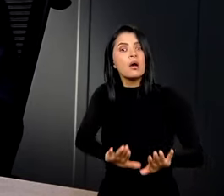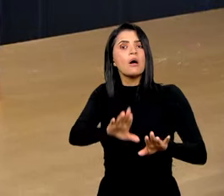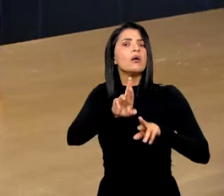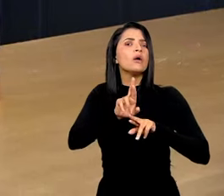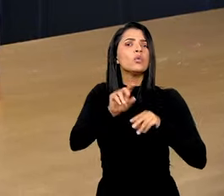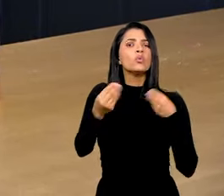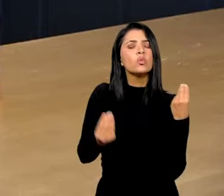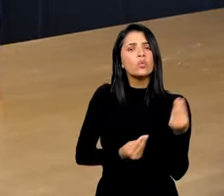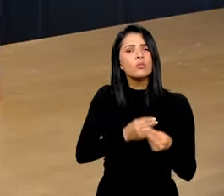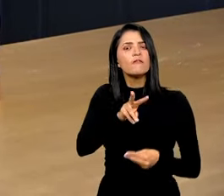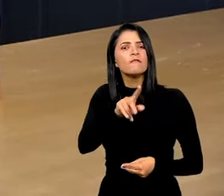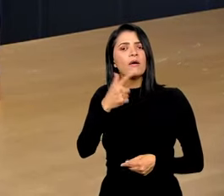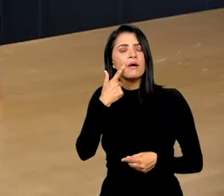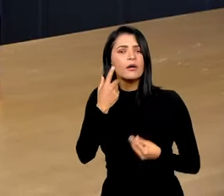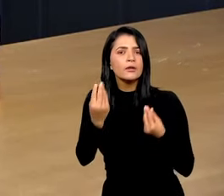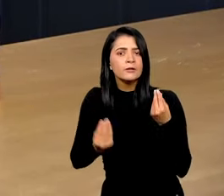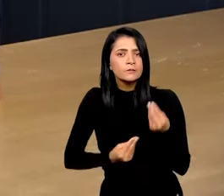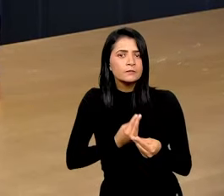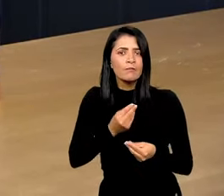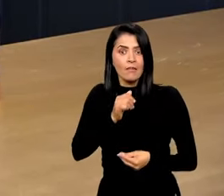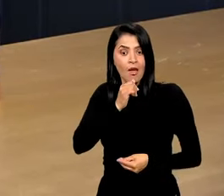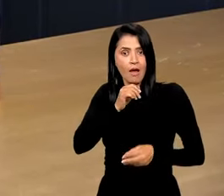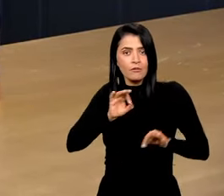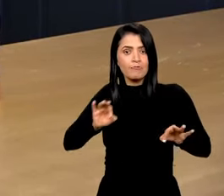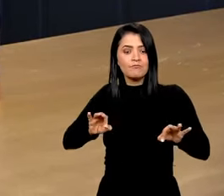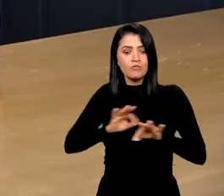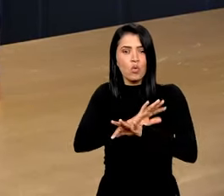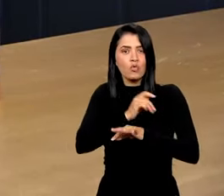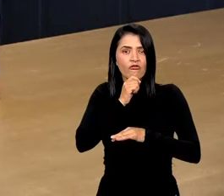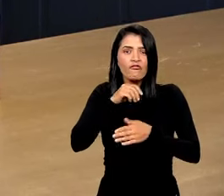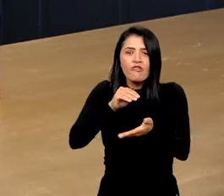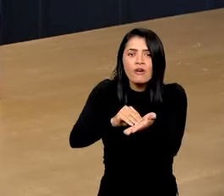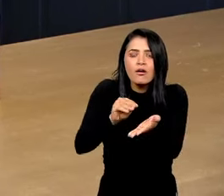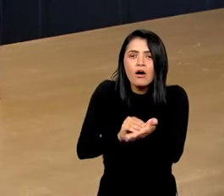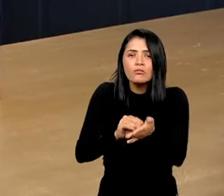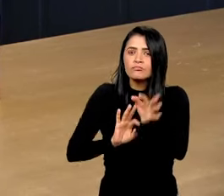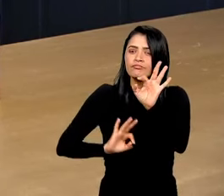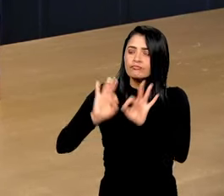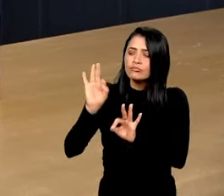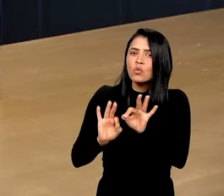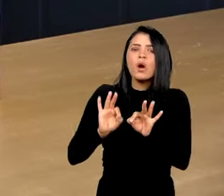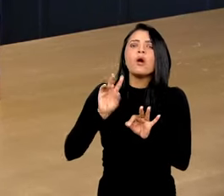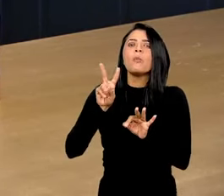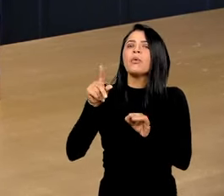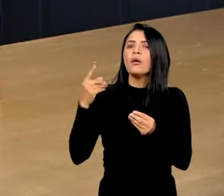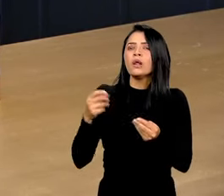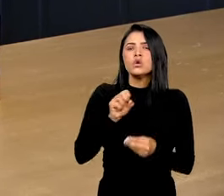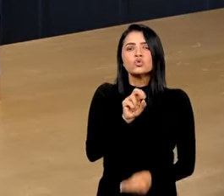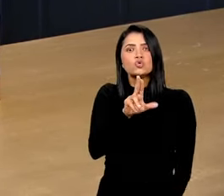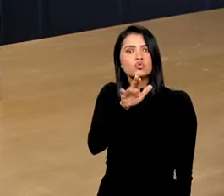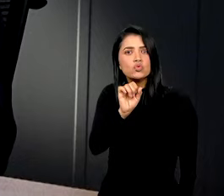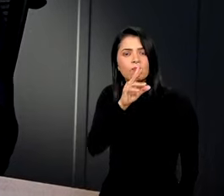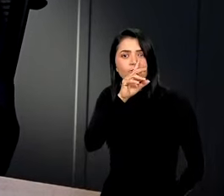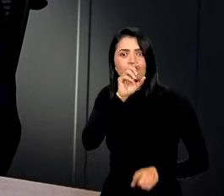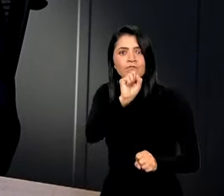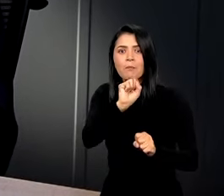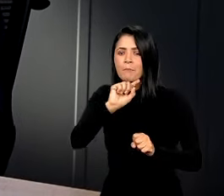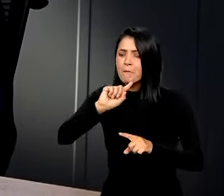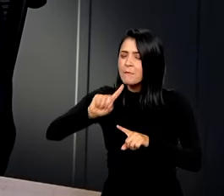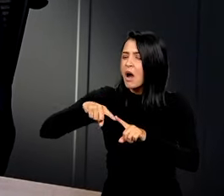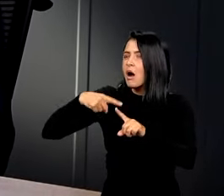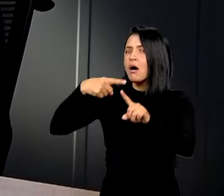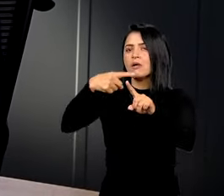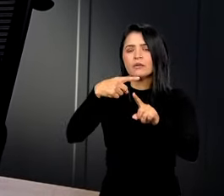que vai ainda ser feito, quais são os planejamentos para que o SUAS se fortaleça cada dia mais? Nós temos